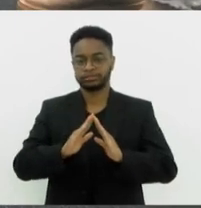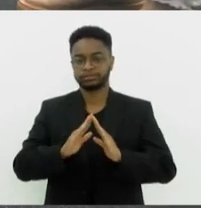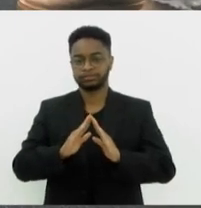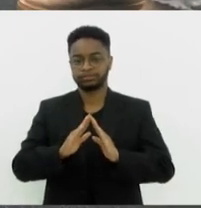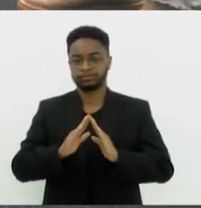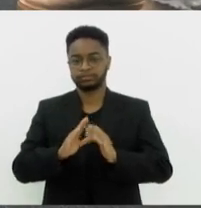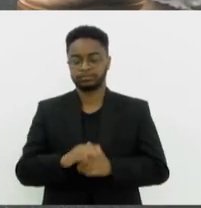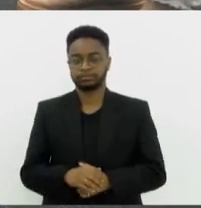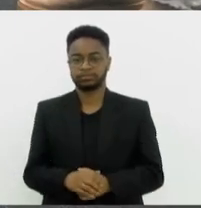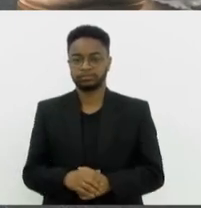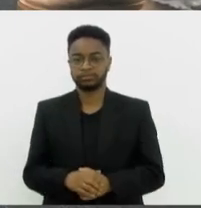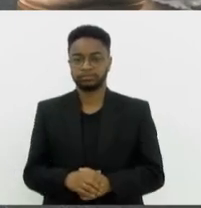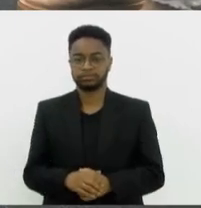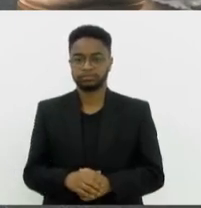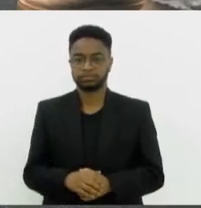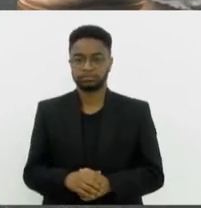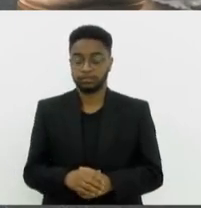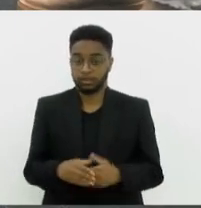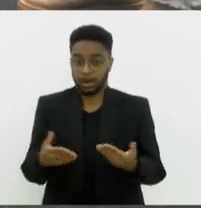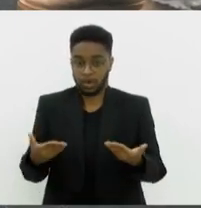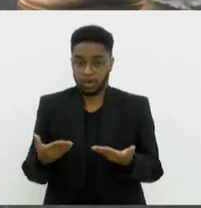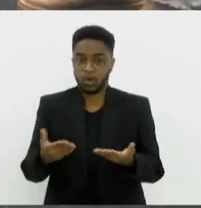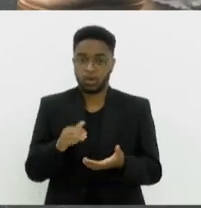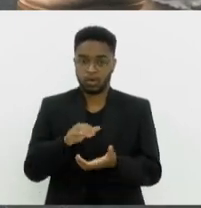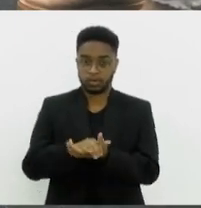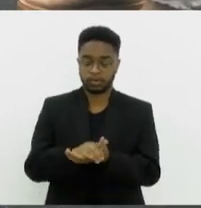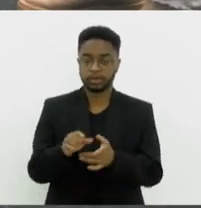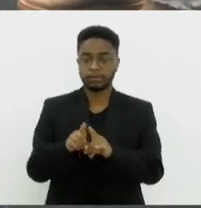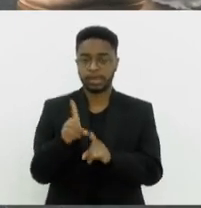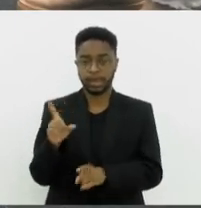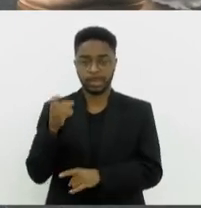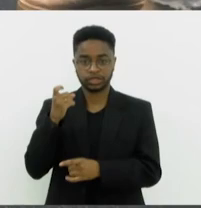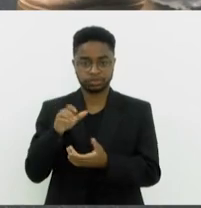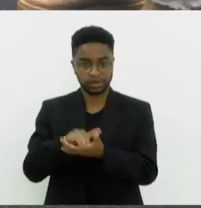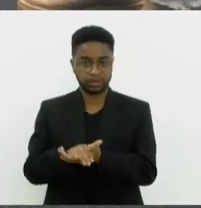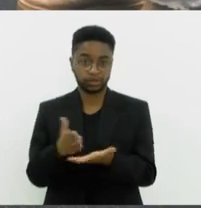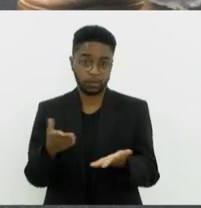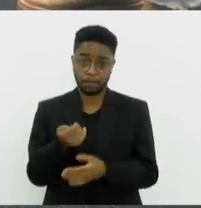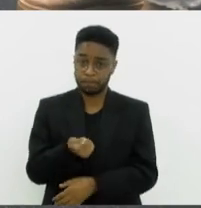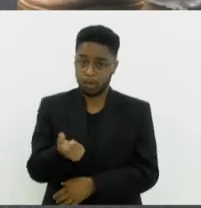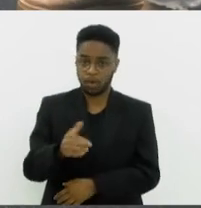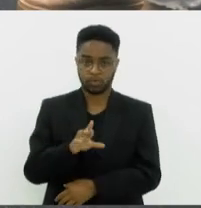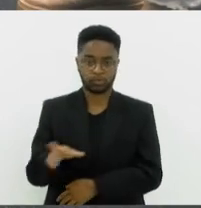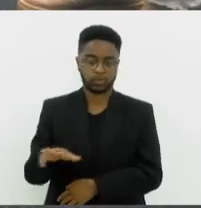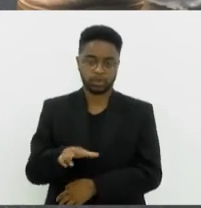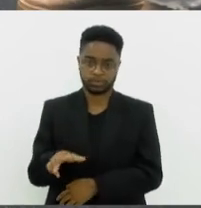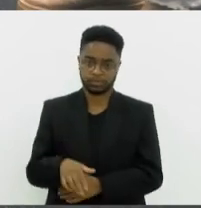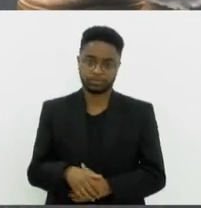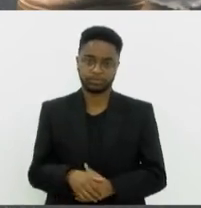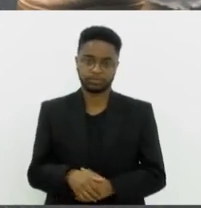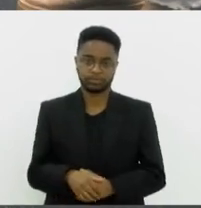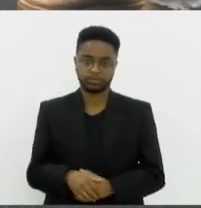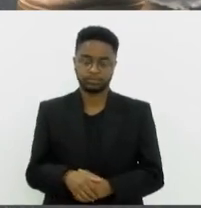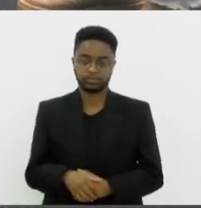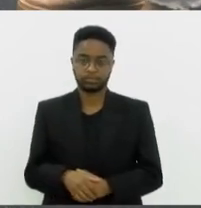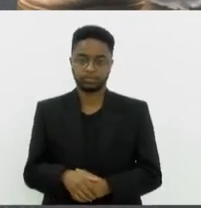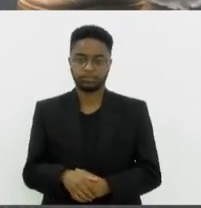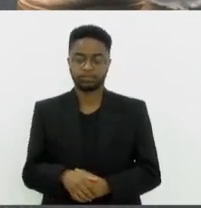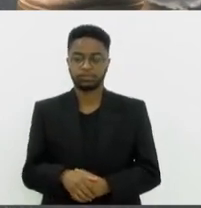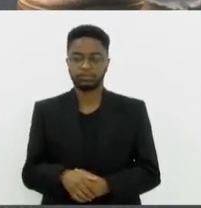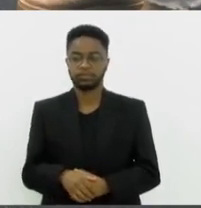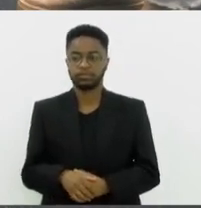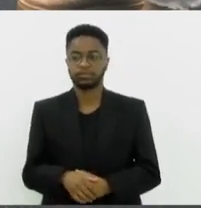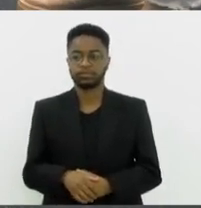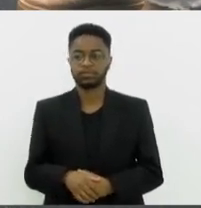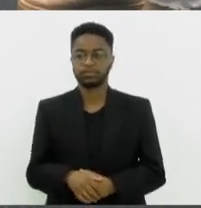casa. Os atuais, os ex. Então, não é pouca coisa. Eu já fiz,